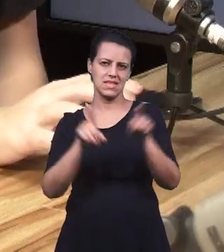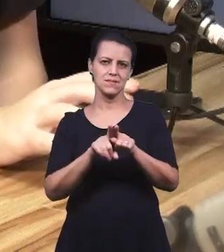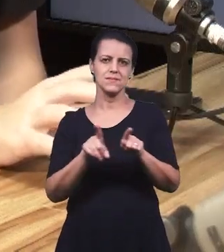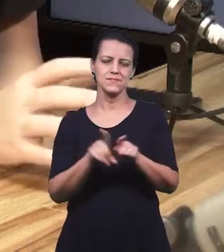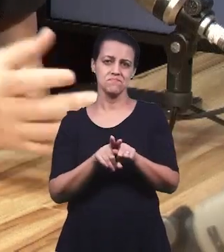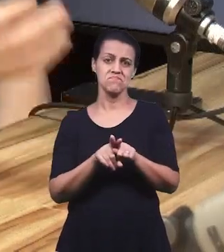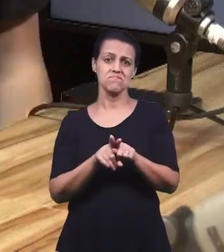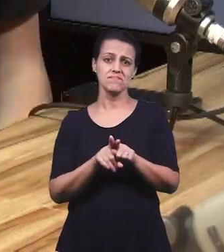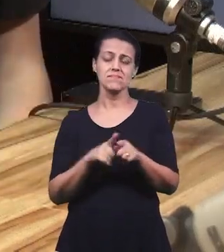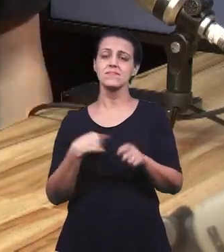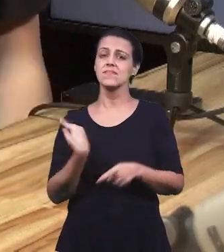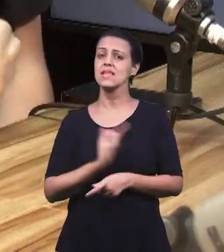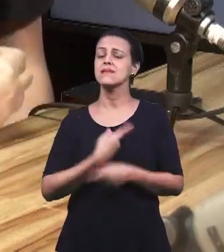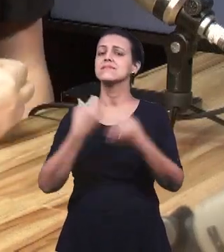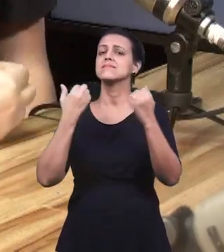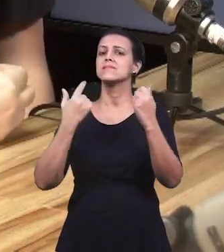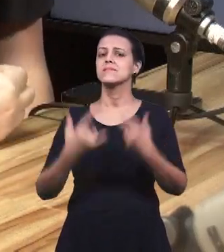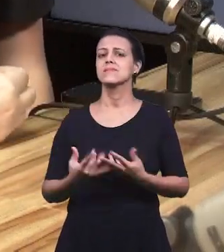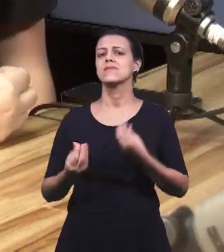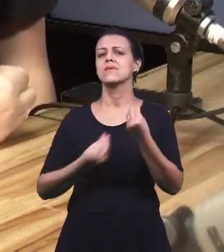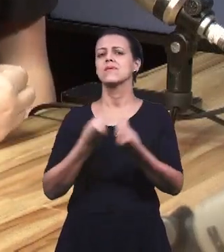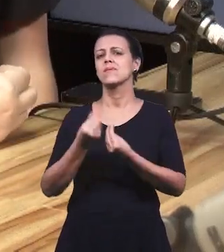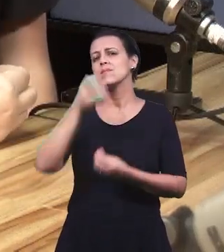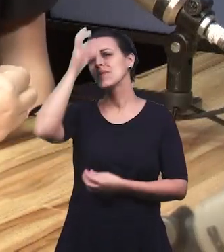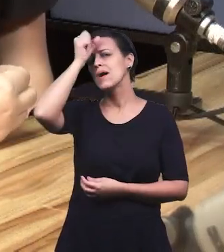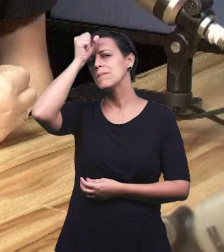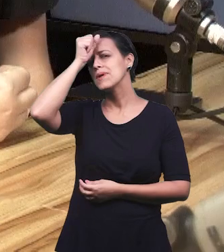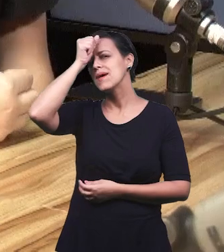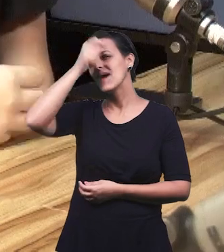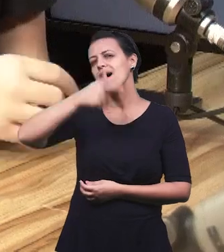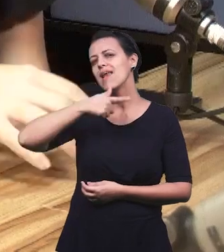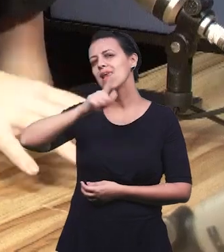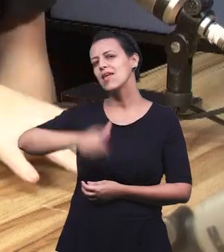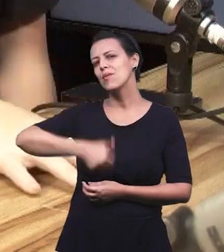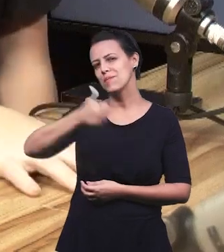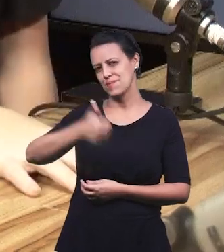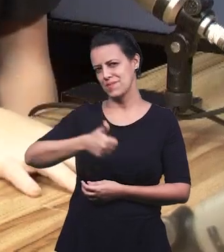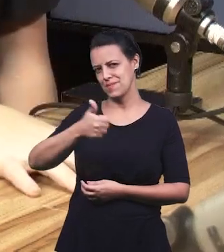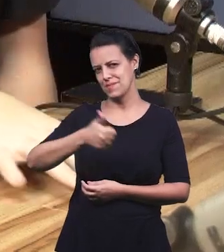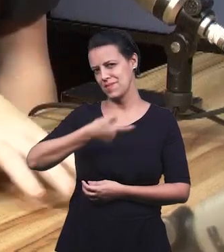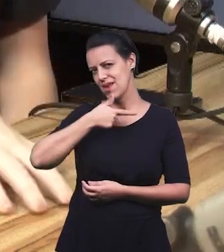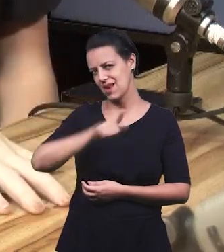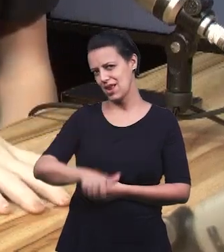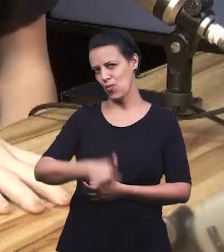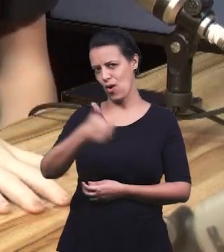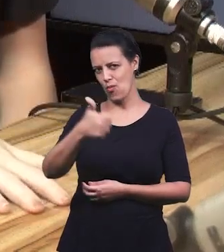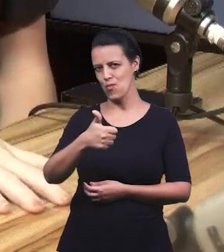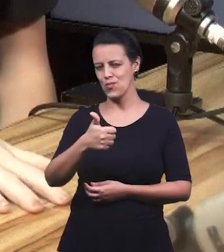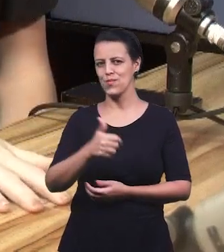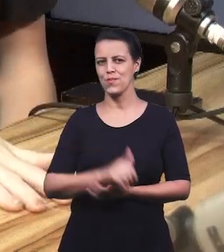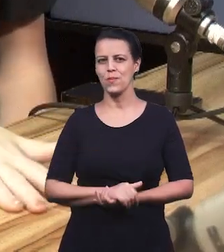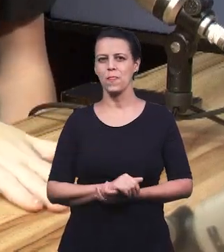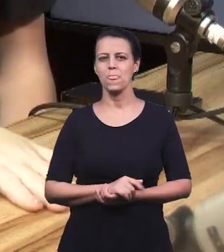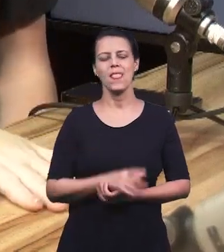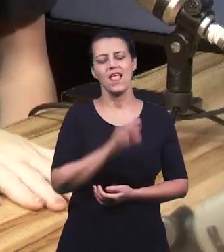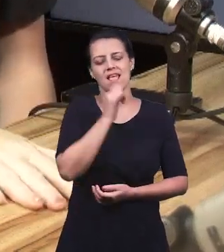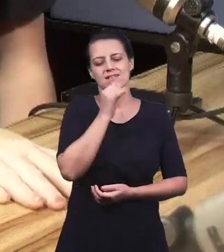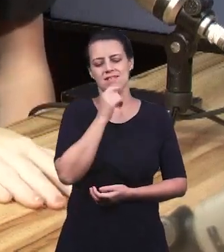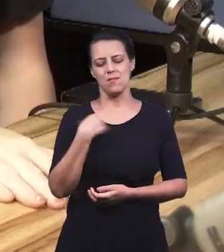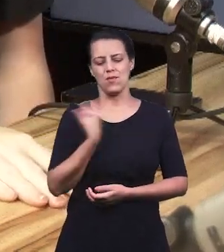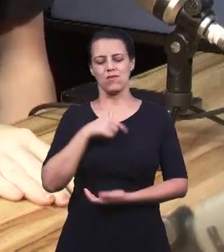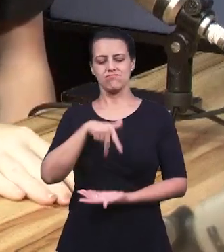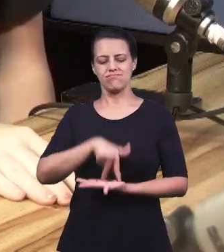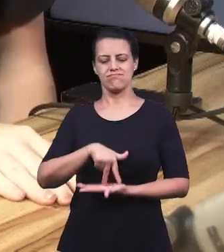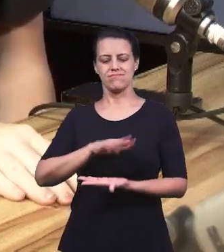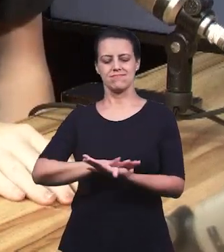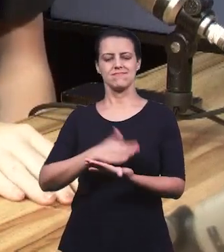a questão de quando nós aprendemos a primeira língua. E aí agora eu quero trazer um pouco quando nós intérpretes vamos lá para frente para